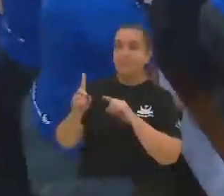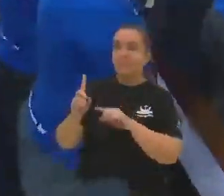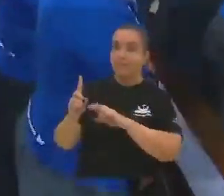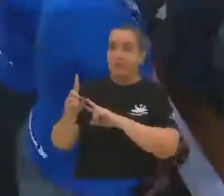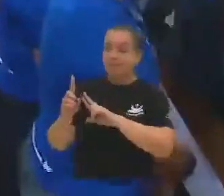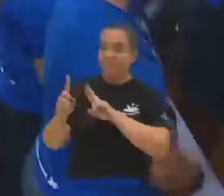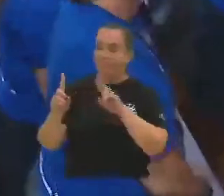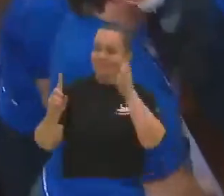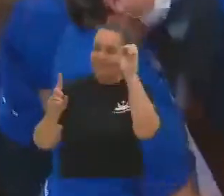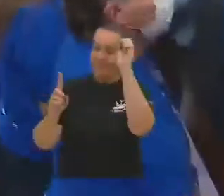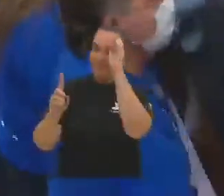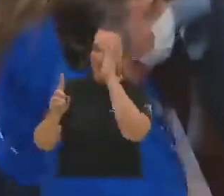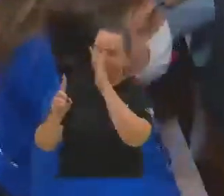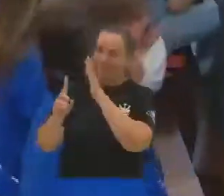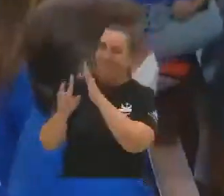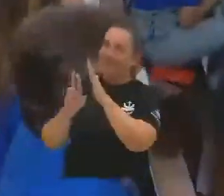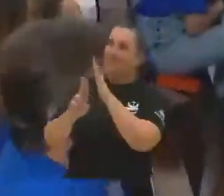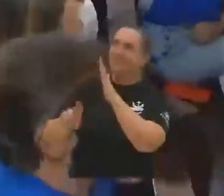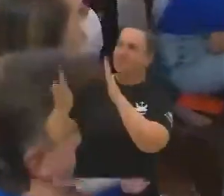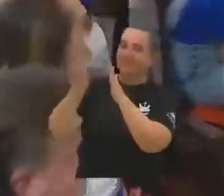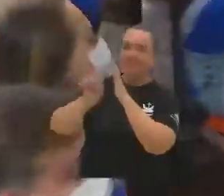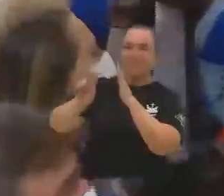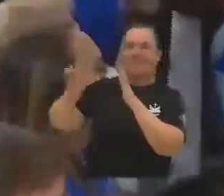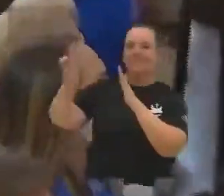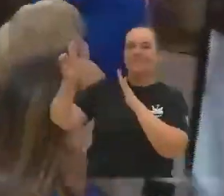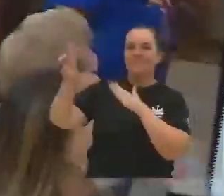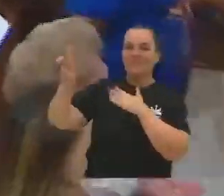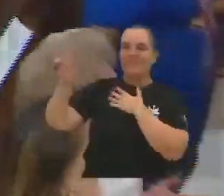Bendito que vem em nome